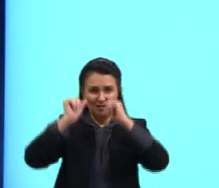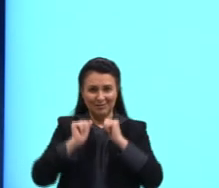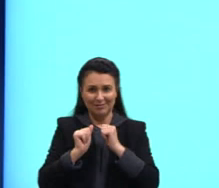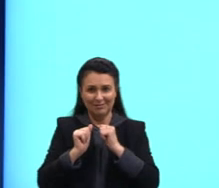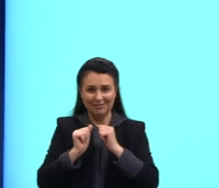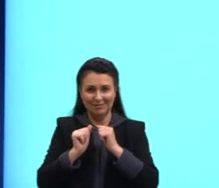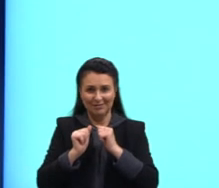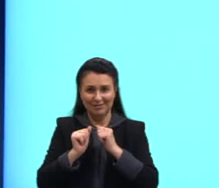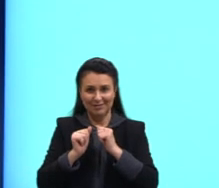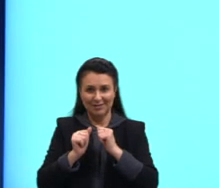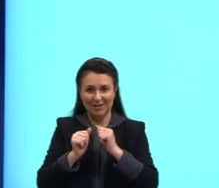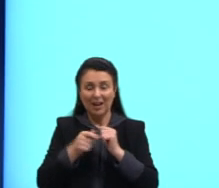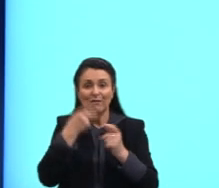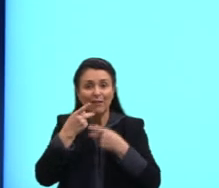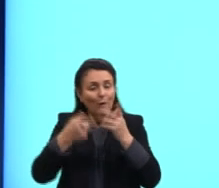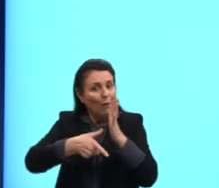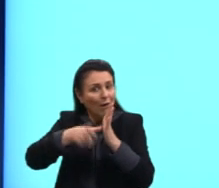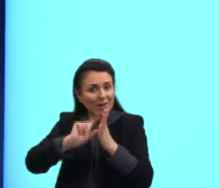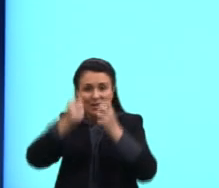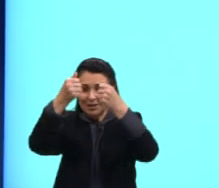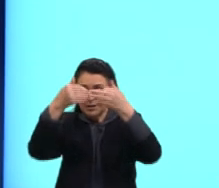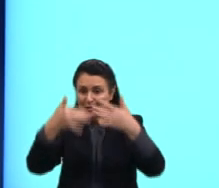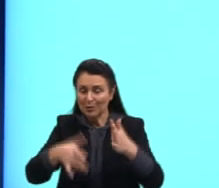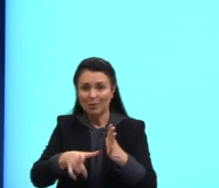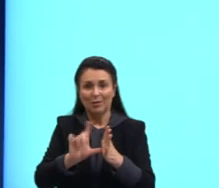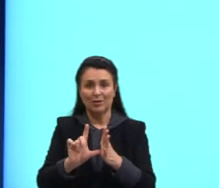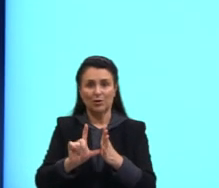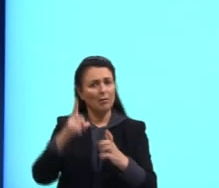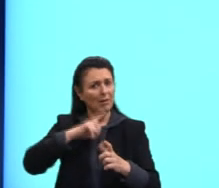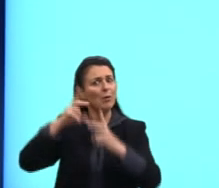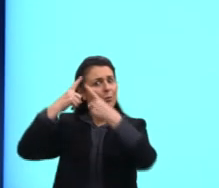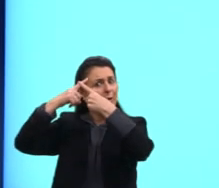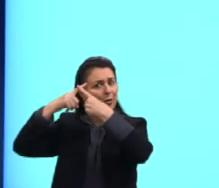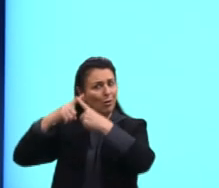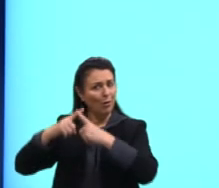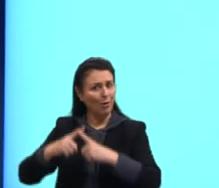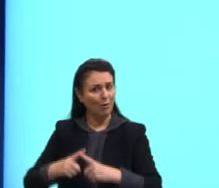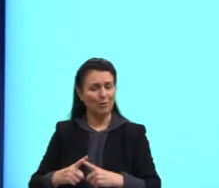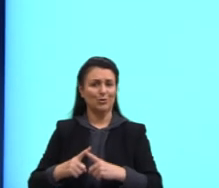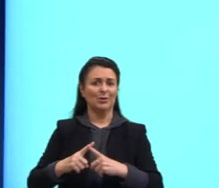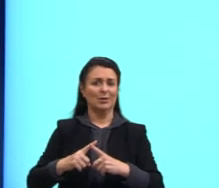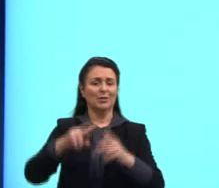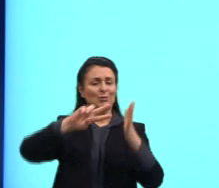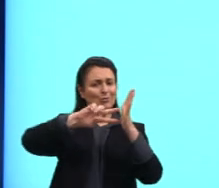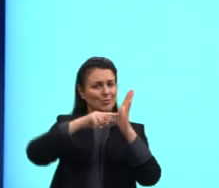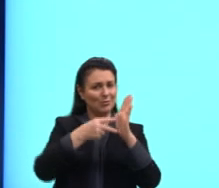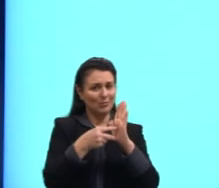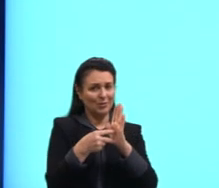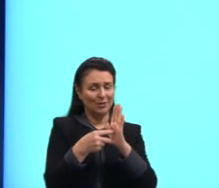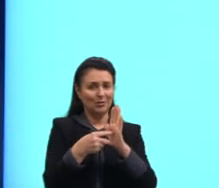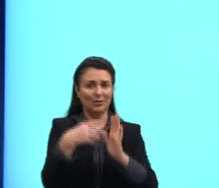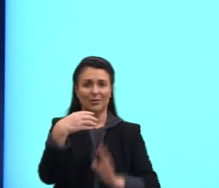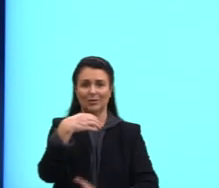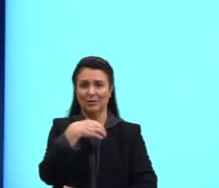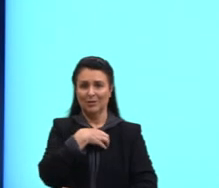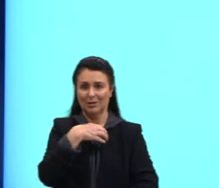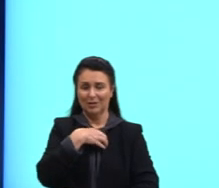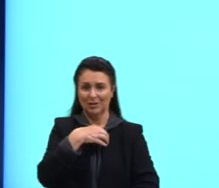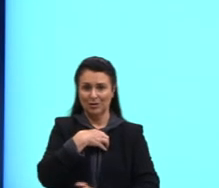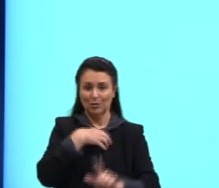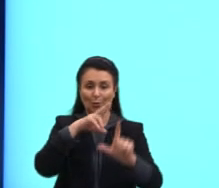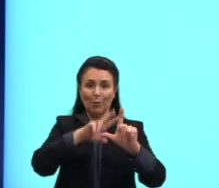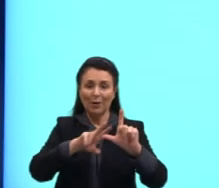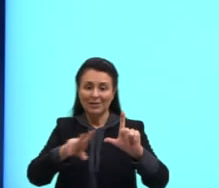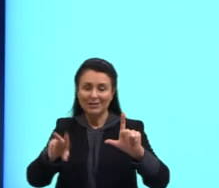coisa que foi digitar a gente vai ter uma lógica que significado aqui e nesse sentido a série